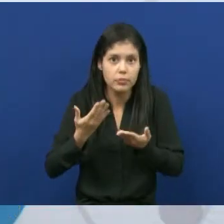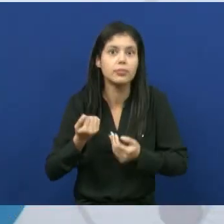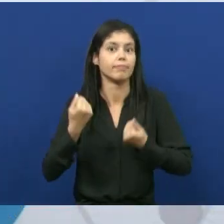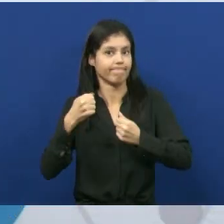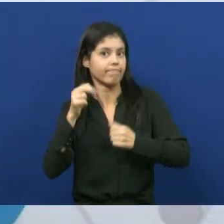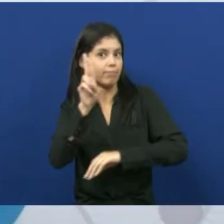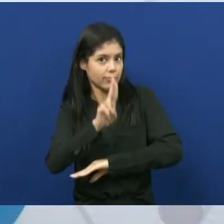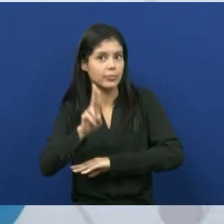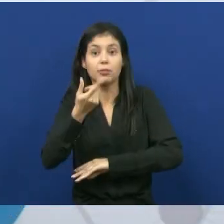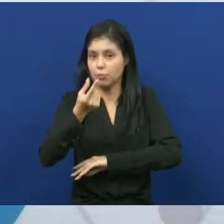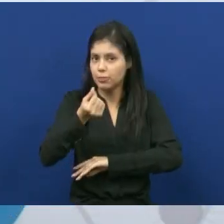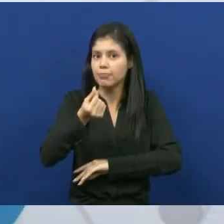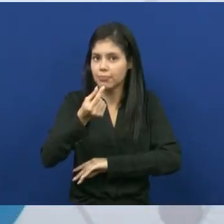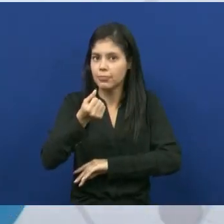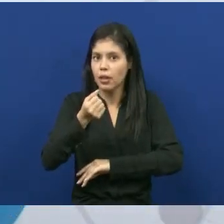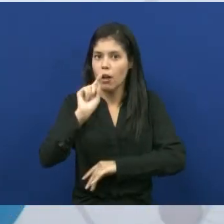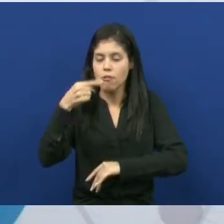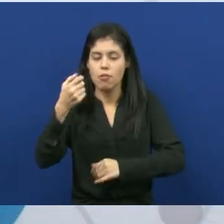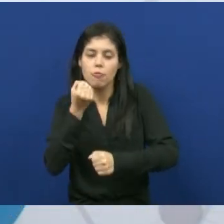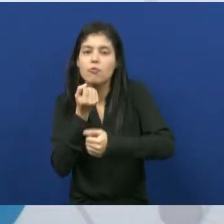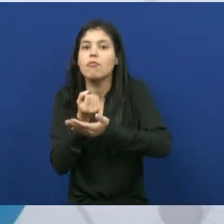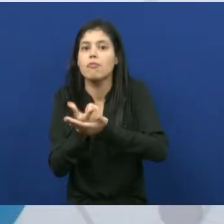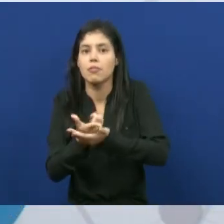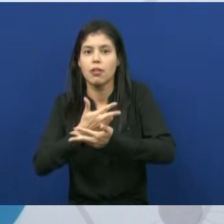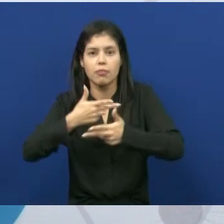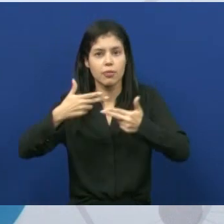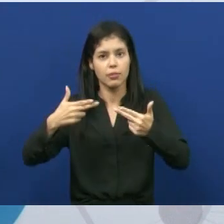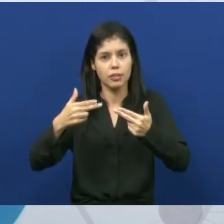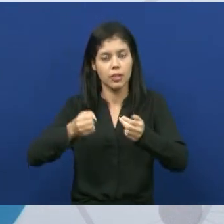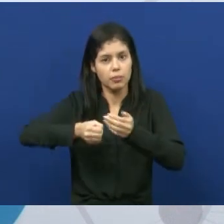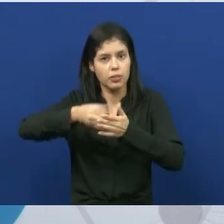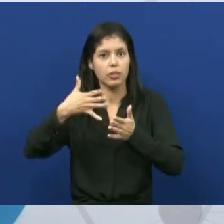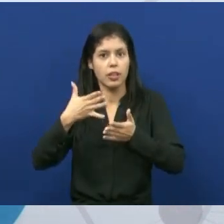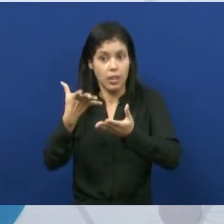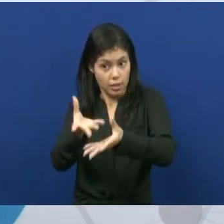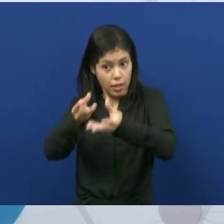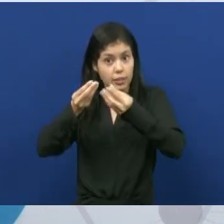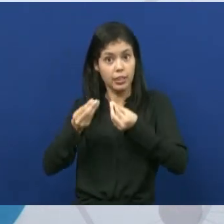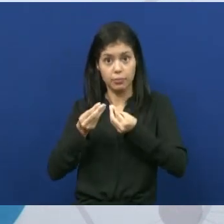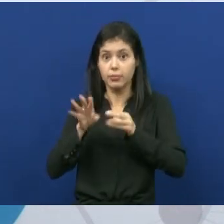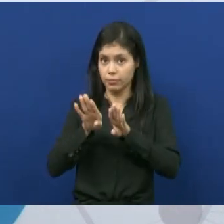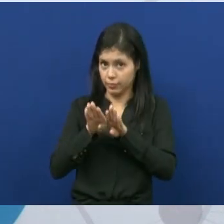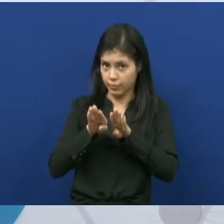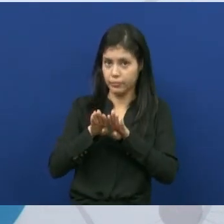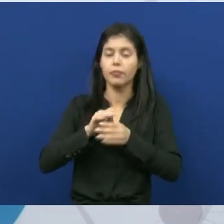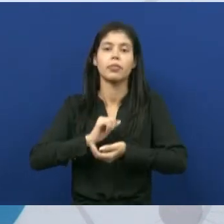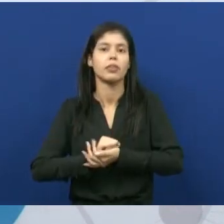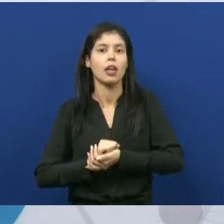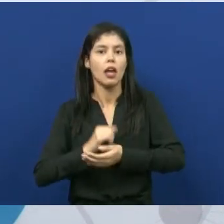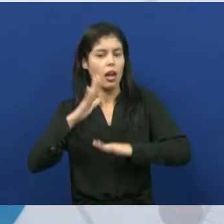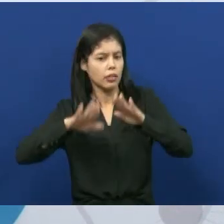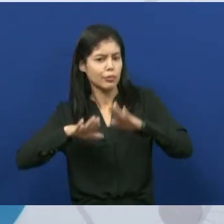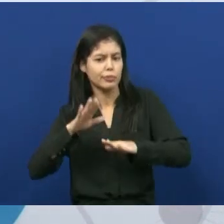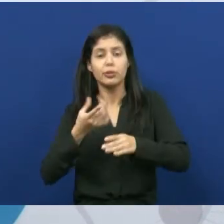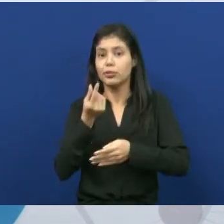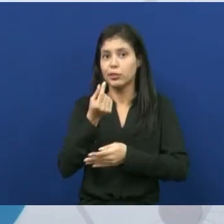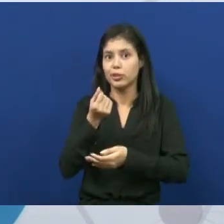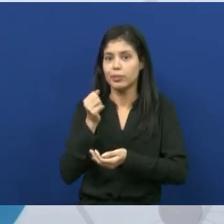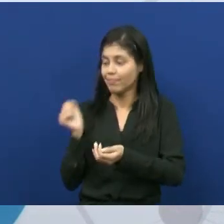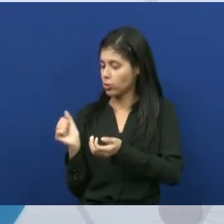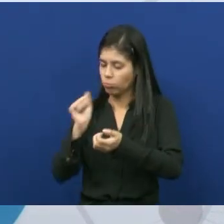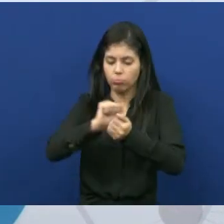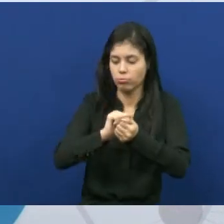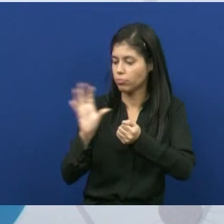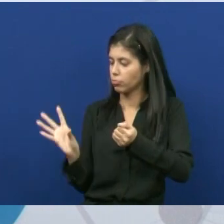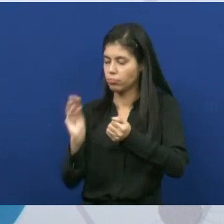nós usamos o dinheiro quando nós vamos comprar algo muitas vezes nós recebemos troco às vezes o dinheiro não é suficiente nós